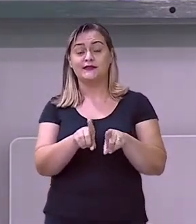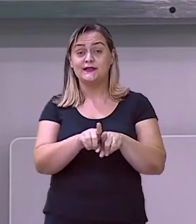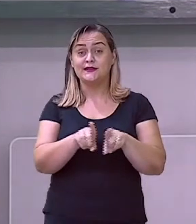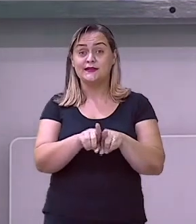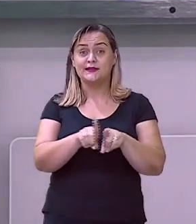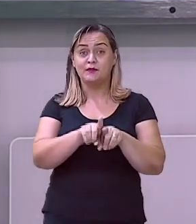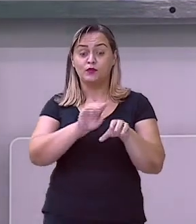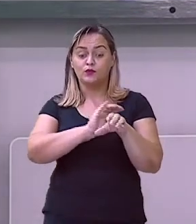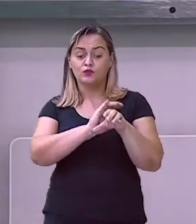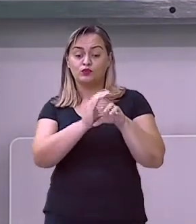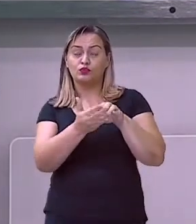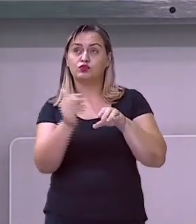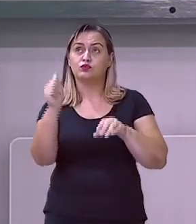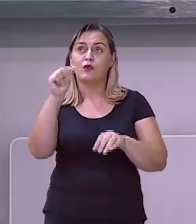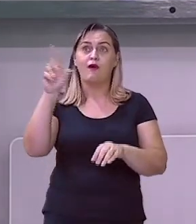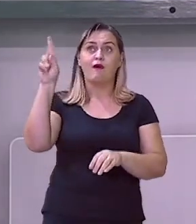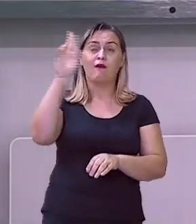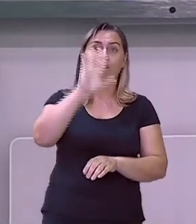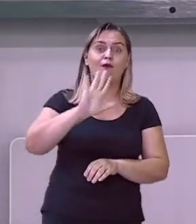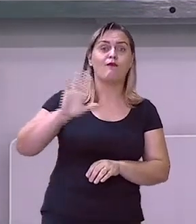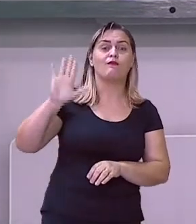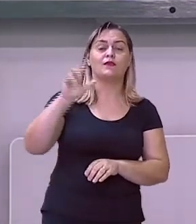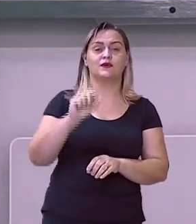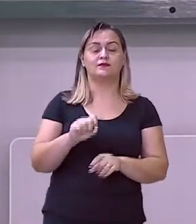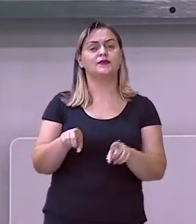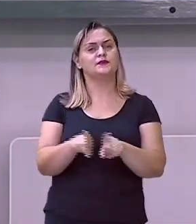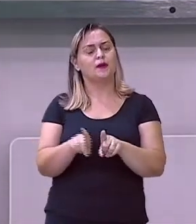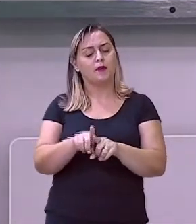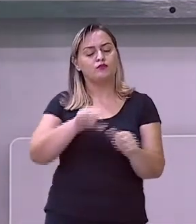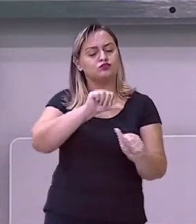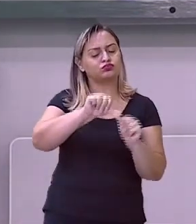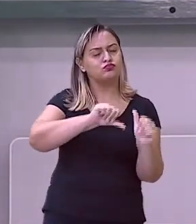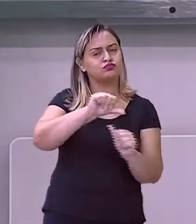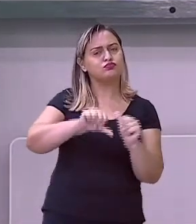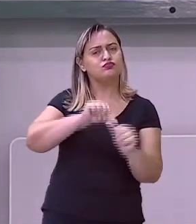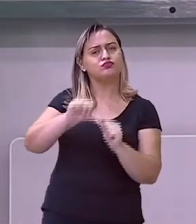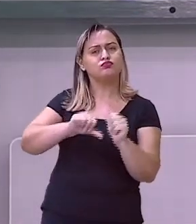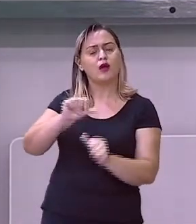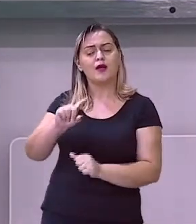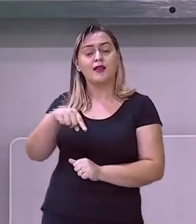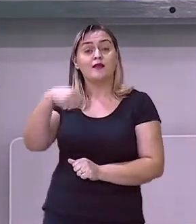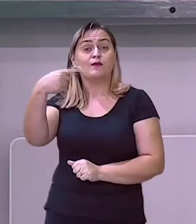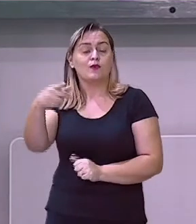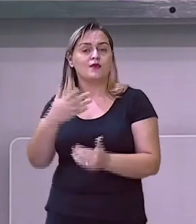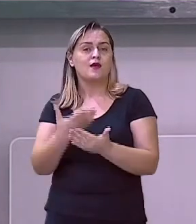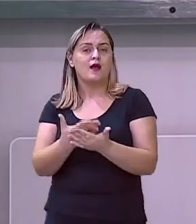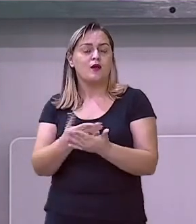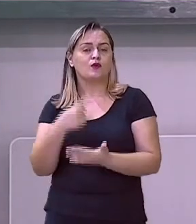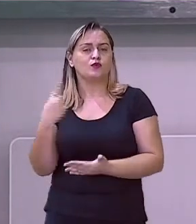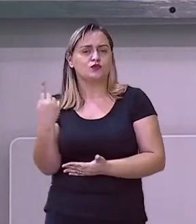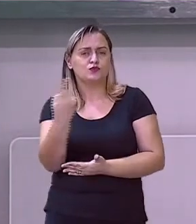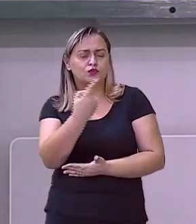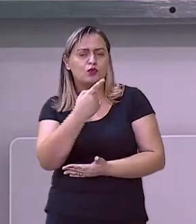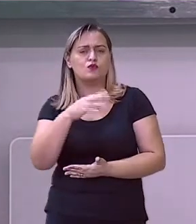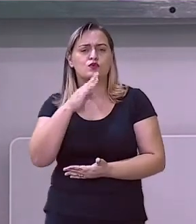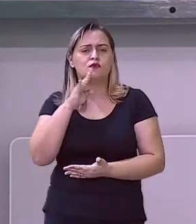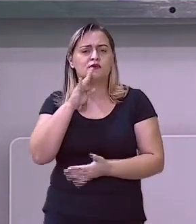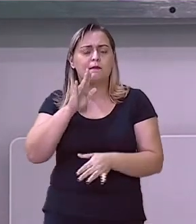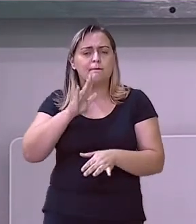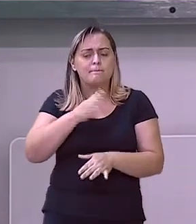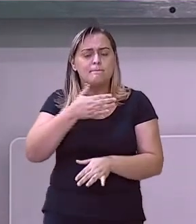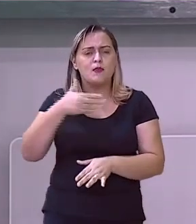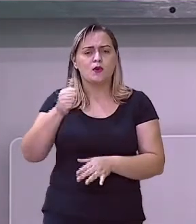também mudou. Na próxima aula nós vamos falar muito sobre a atmosfera e nós vamos ver que